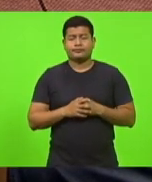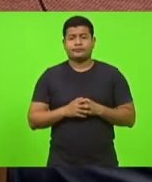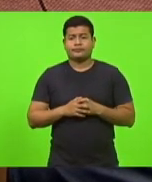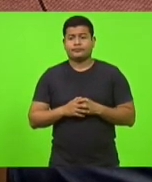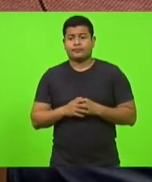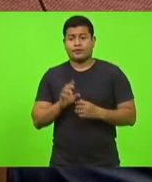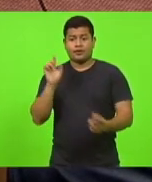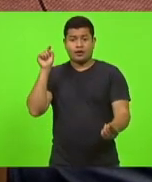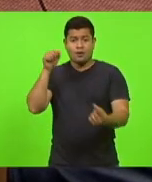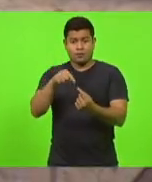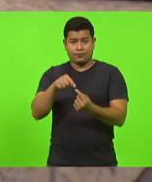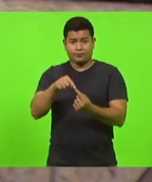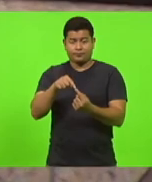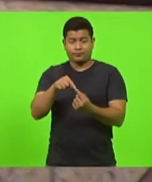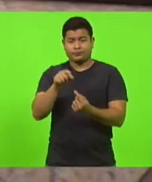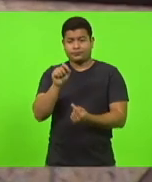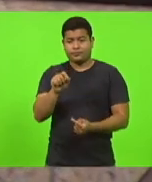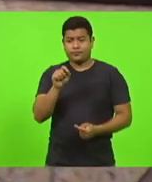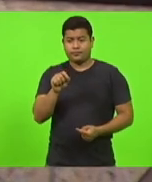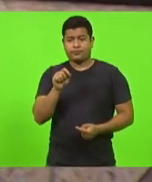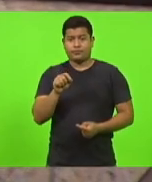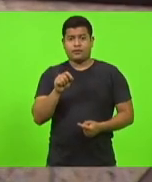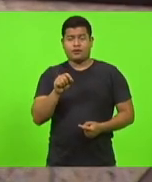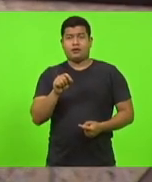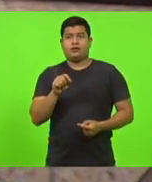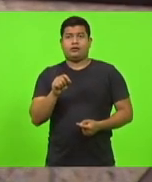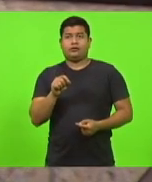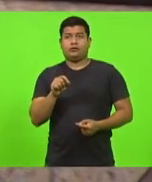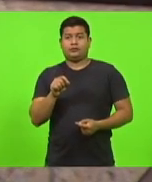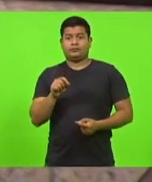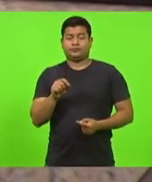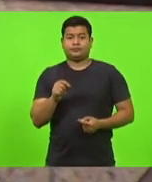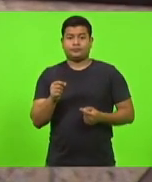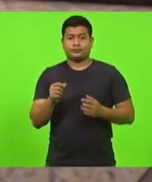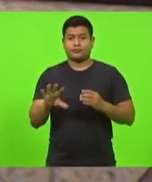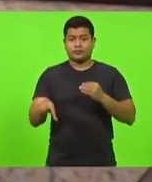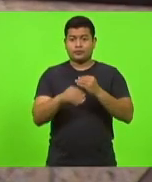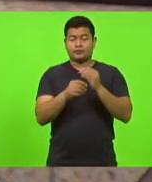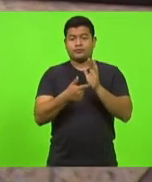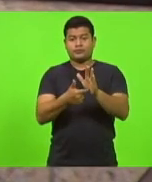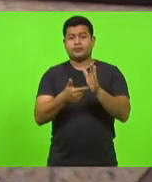objetivo, a questão das emendas apresentadas aqui,